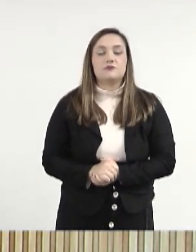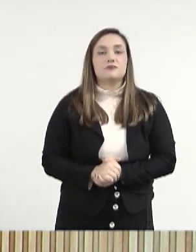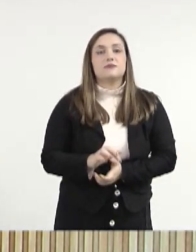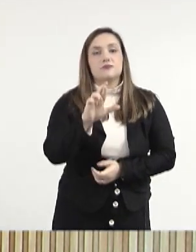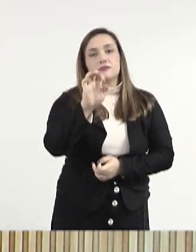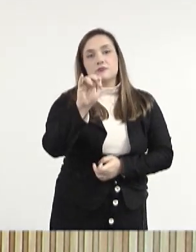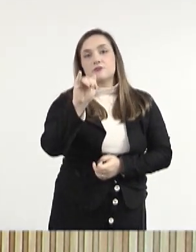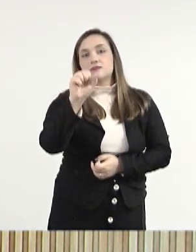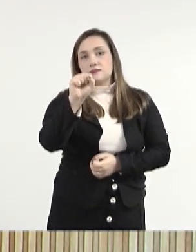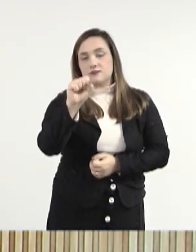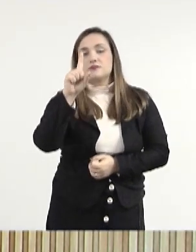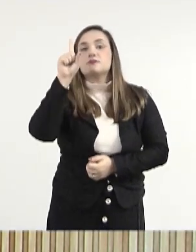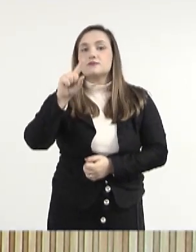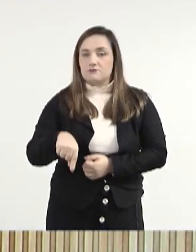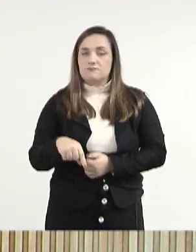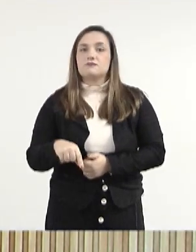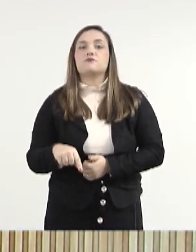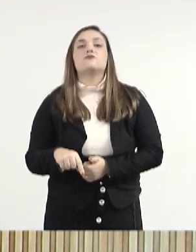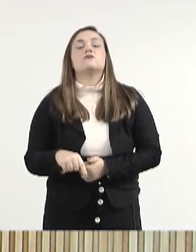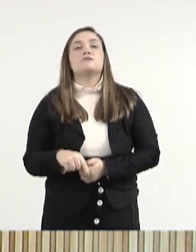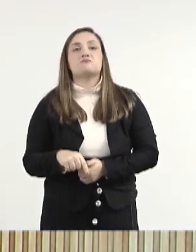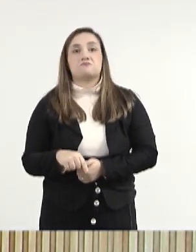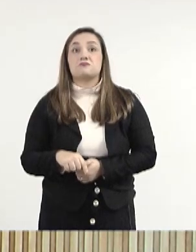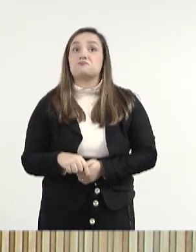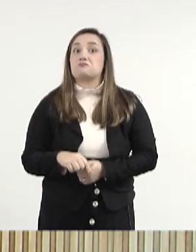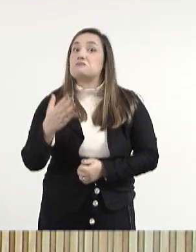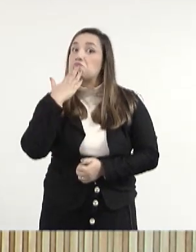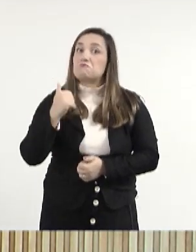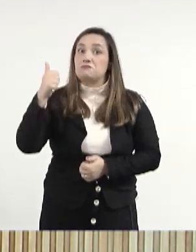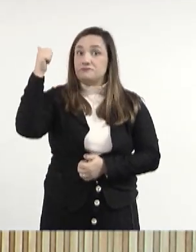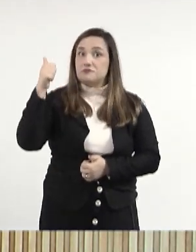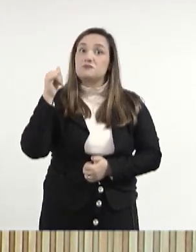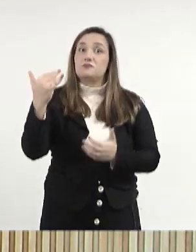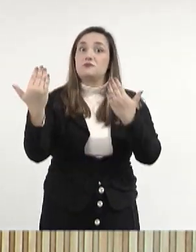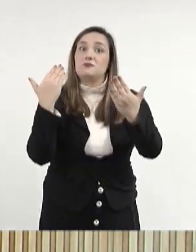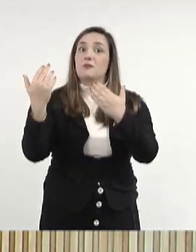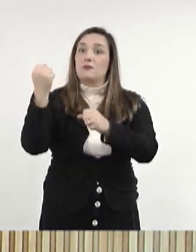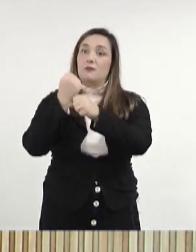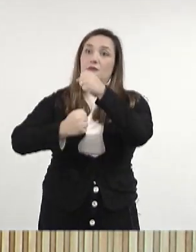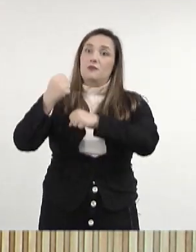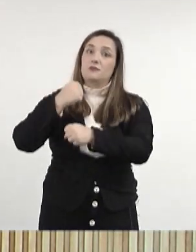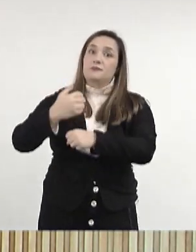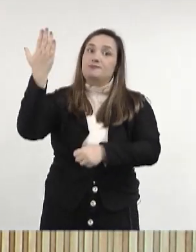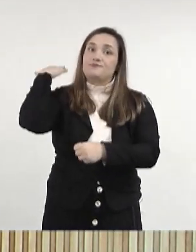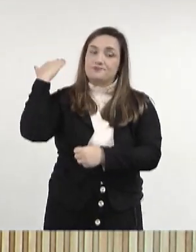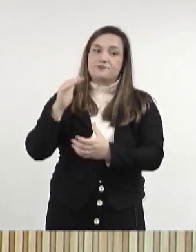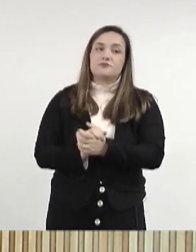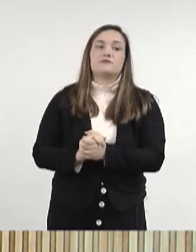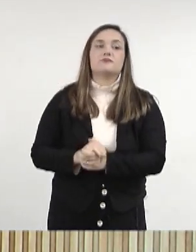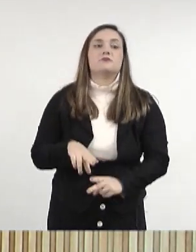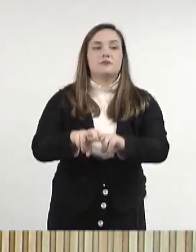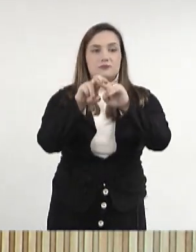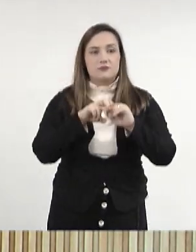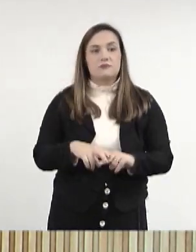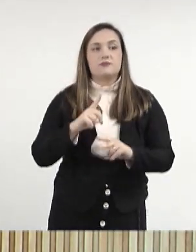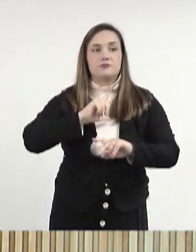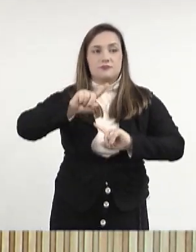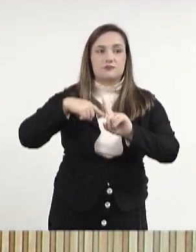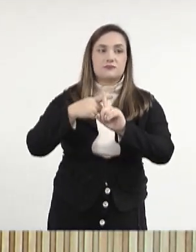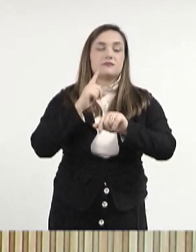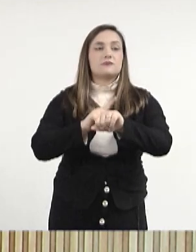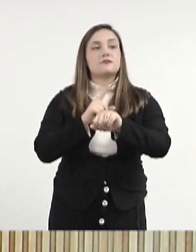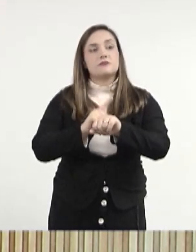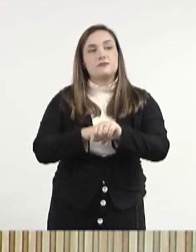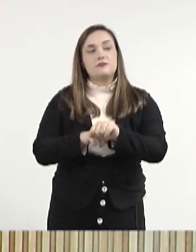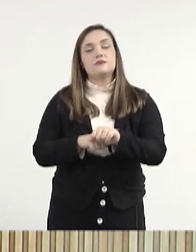um refis bastante amplo, se comparado aos anteriores propostos pelo Poder Executivo, então prorrogando essa possibilidade de